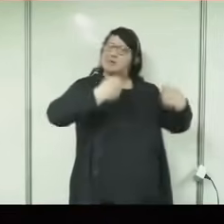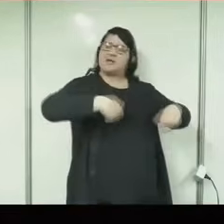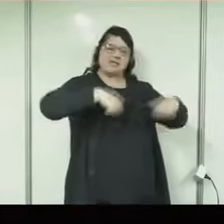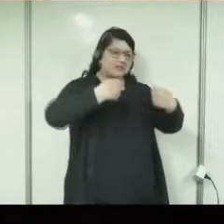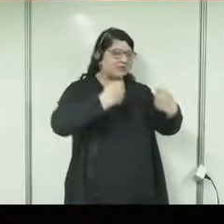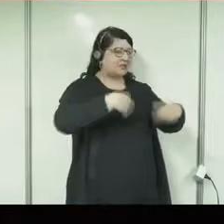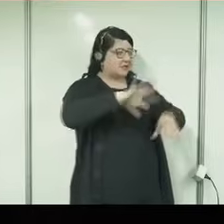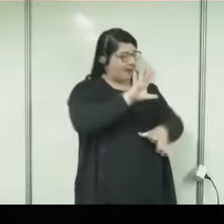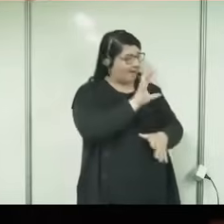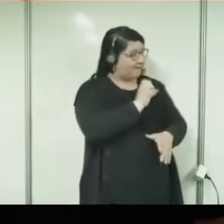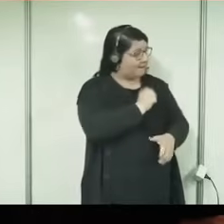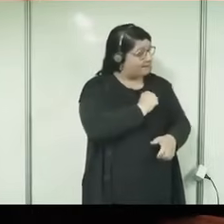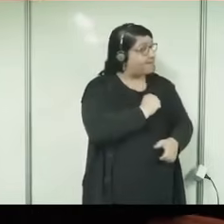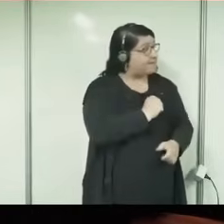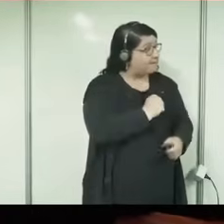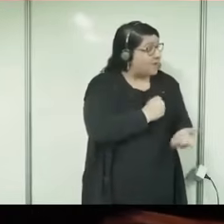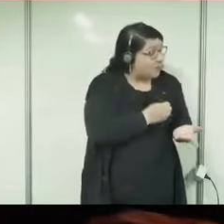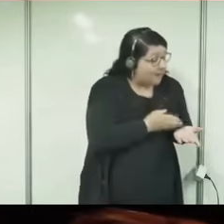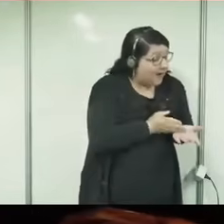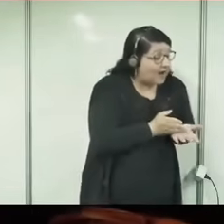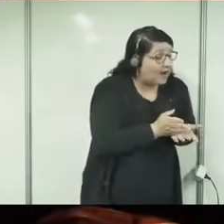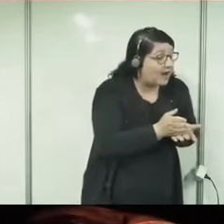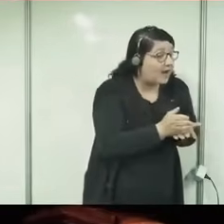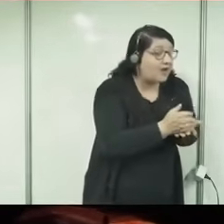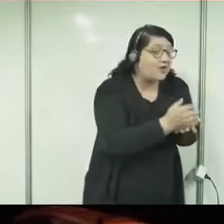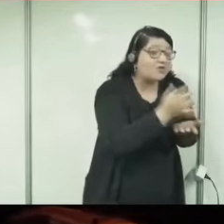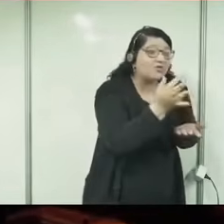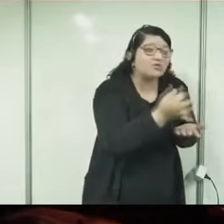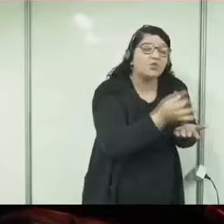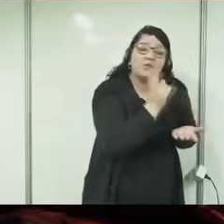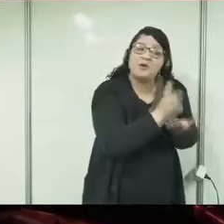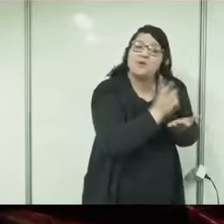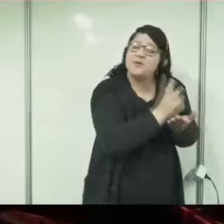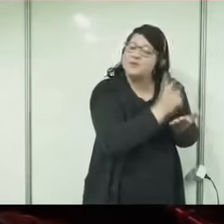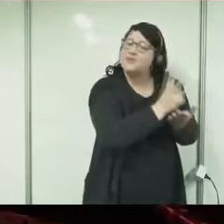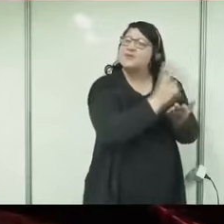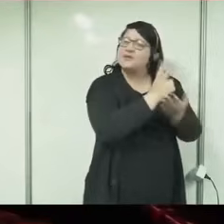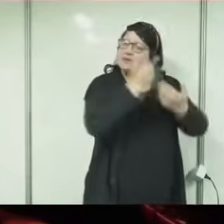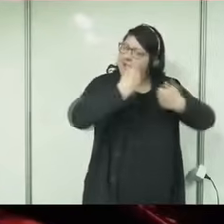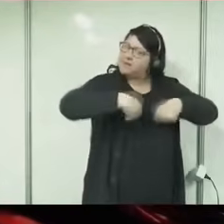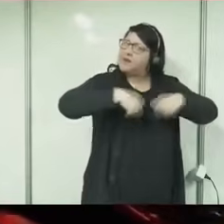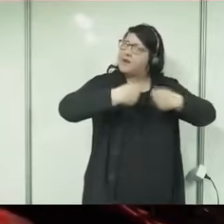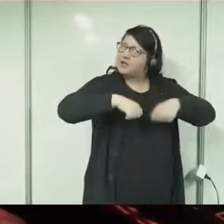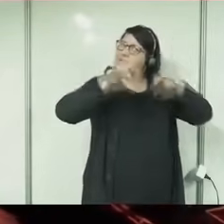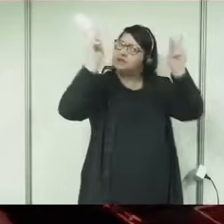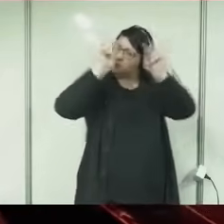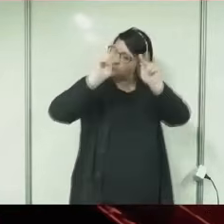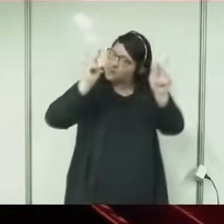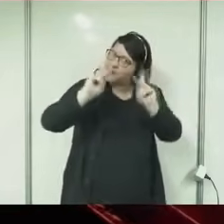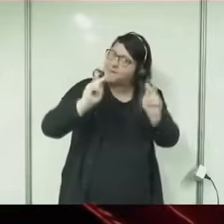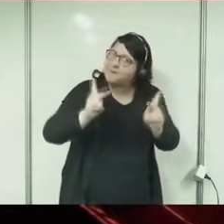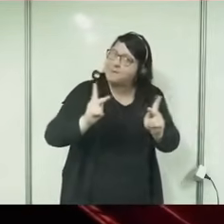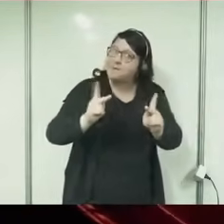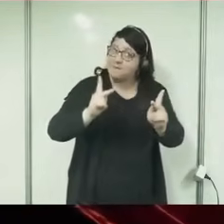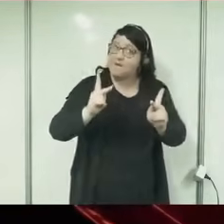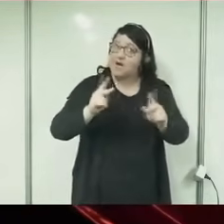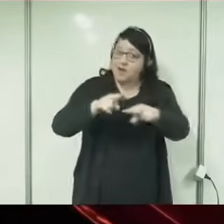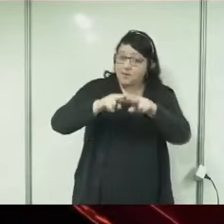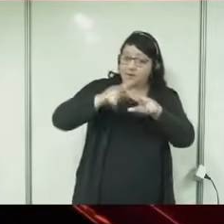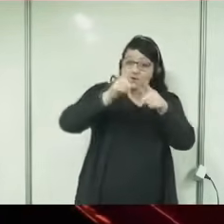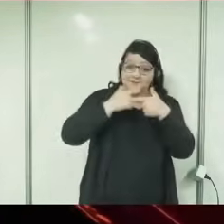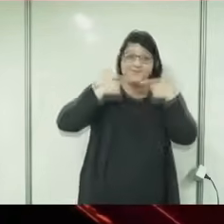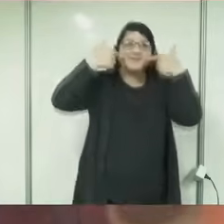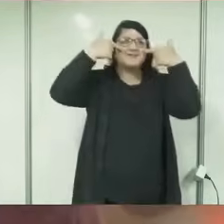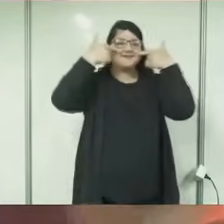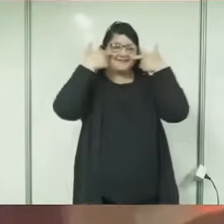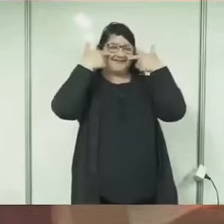É preciso amor pra poder pulsar. É preciso paz pra poder sorrir. É preciso